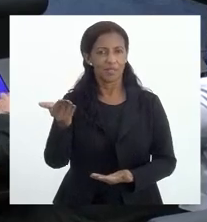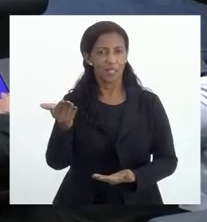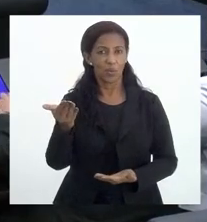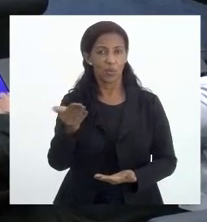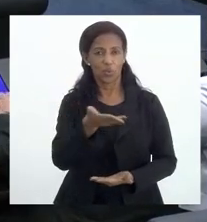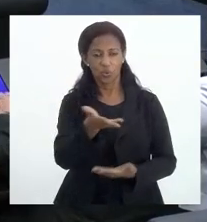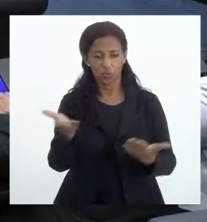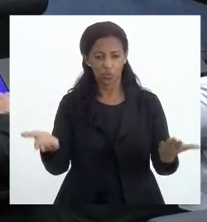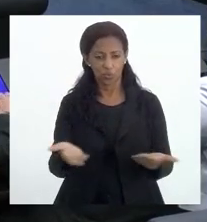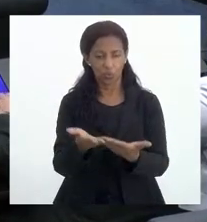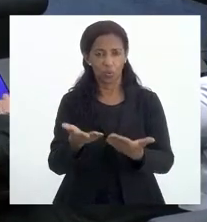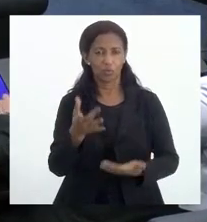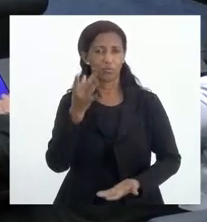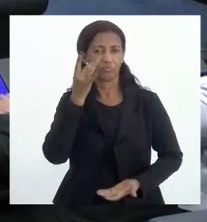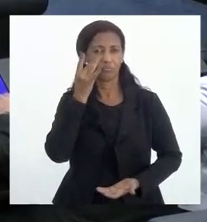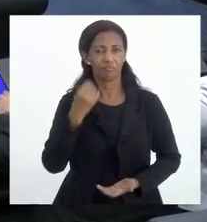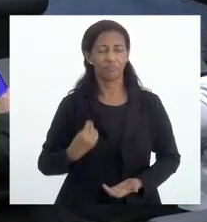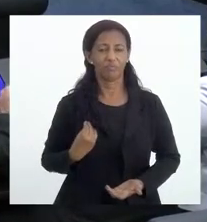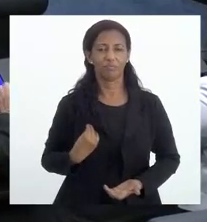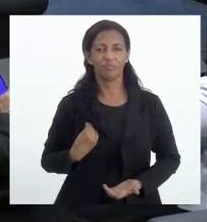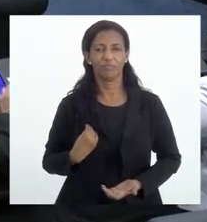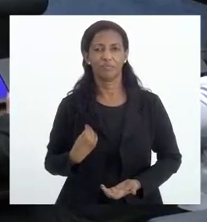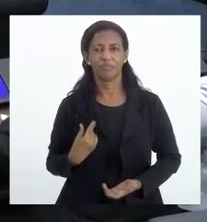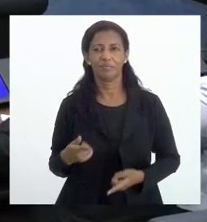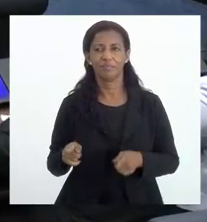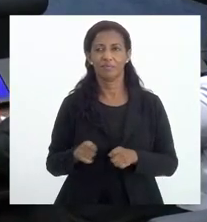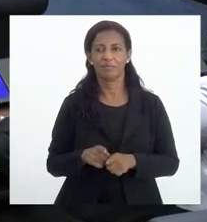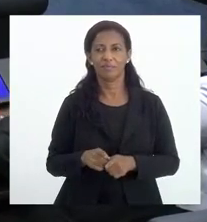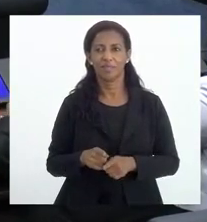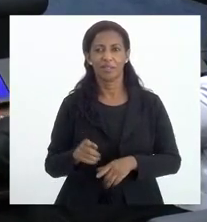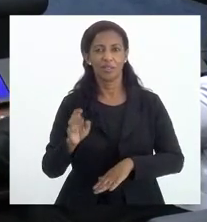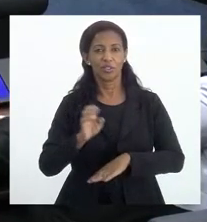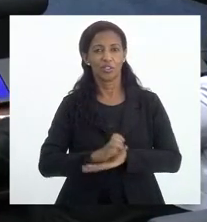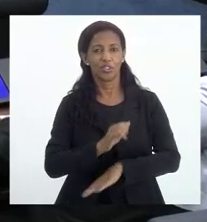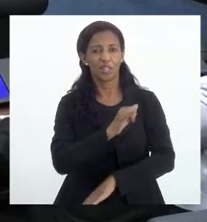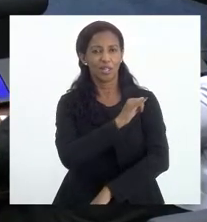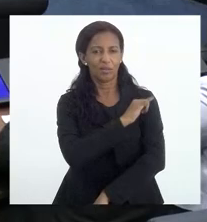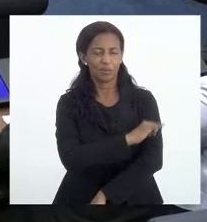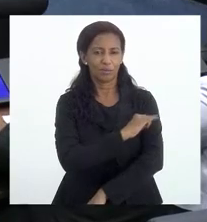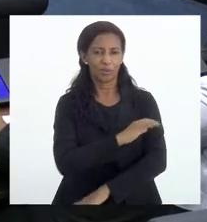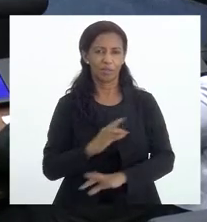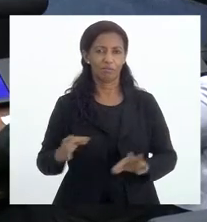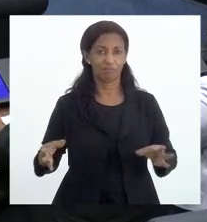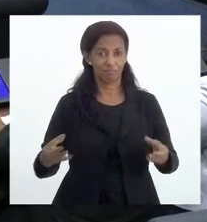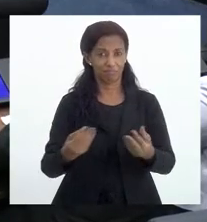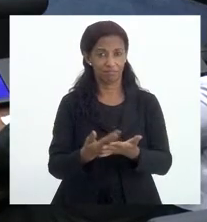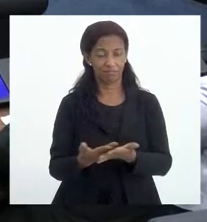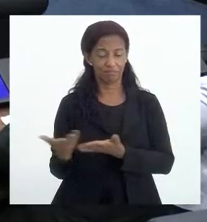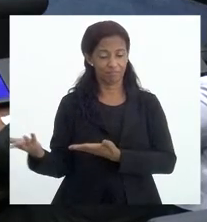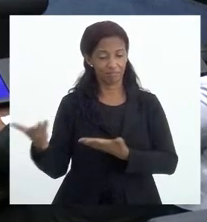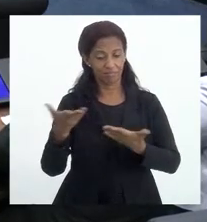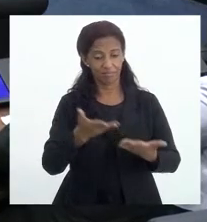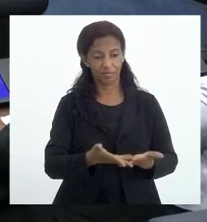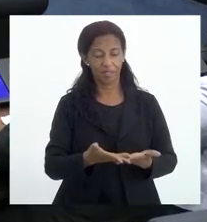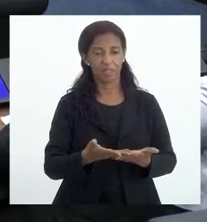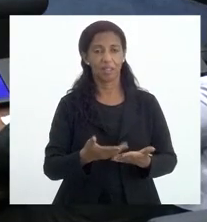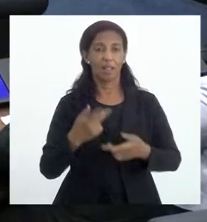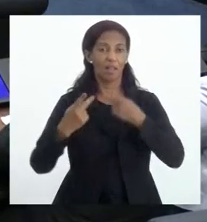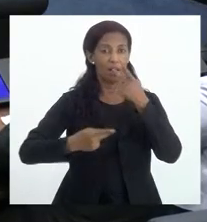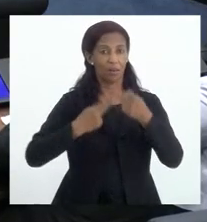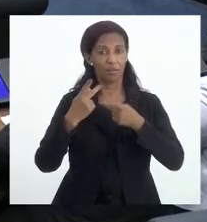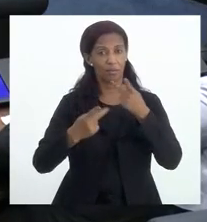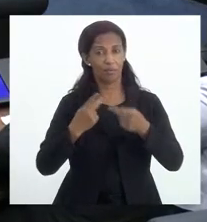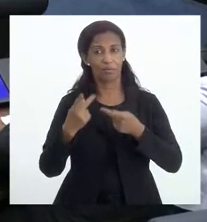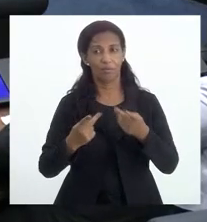presentes, caros conterrâneos do Estado do Rio de Janeiro, trazendo então a observação